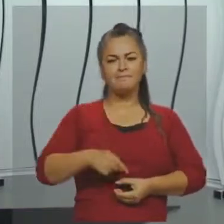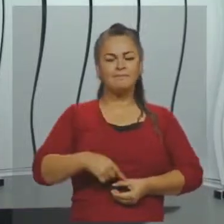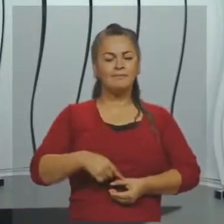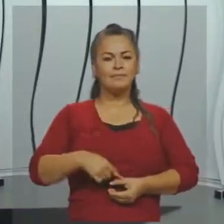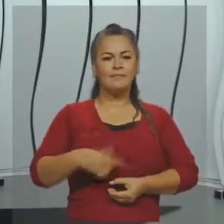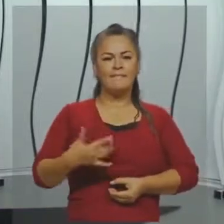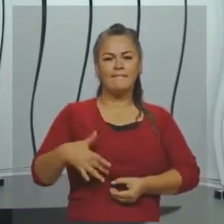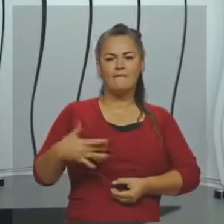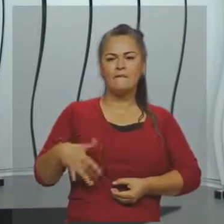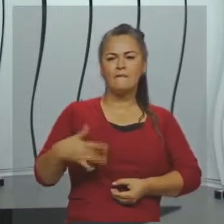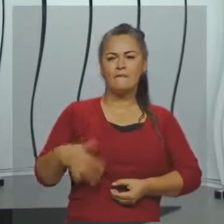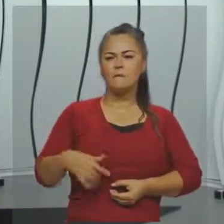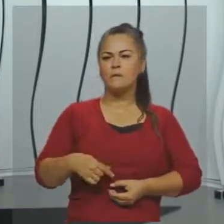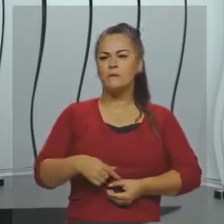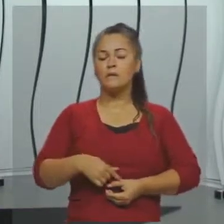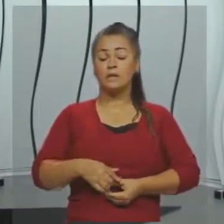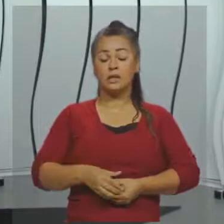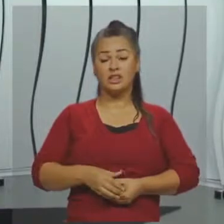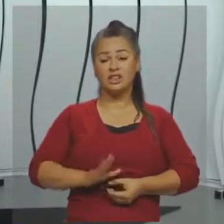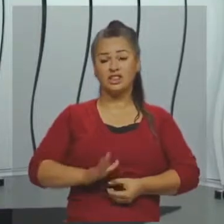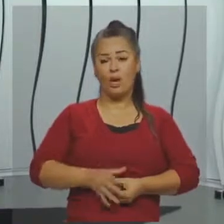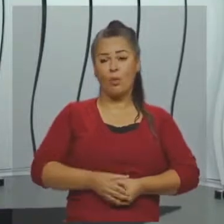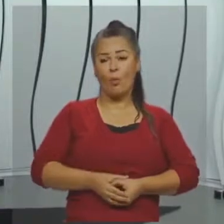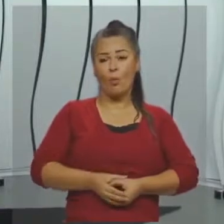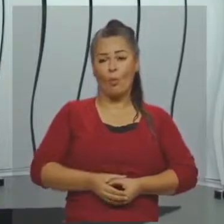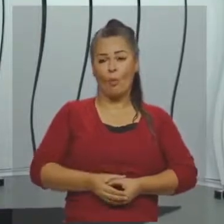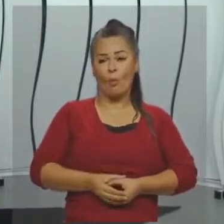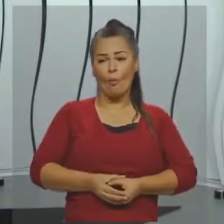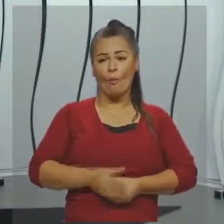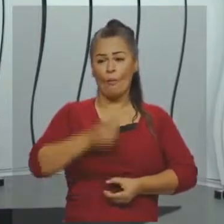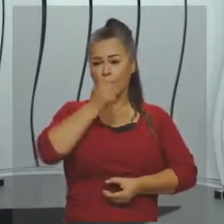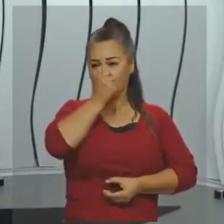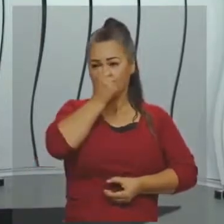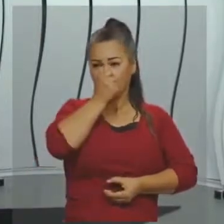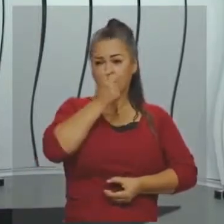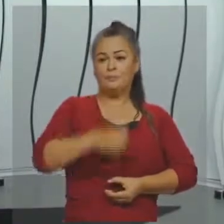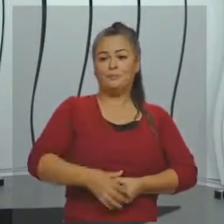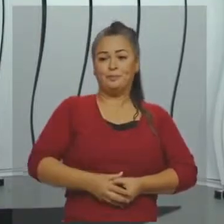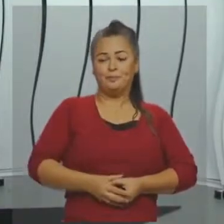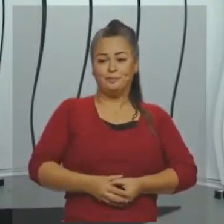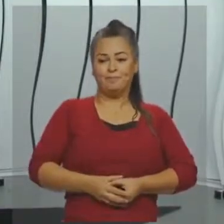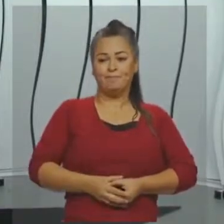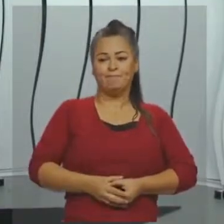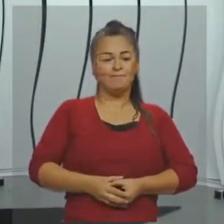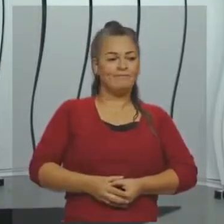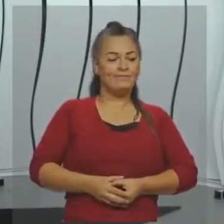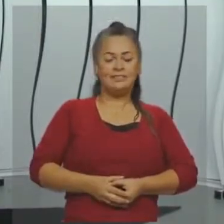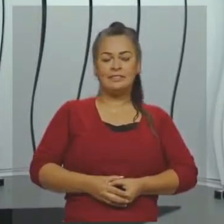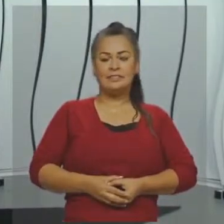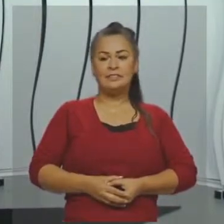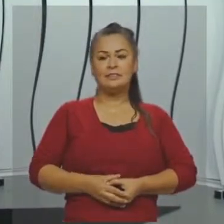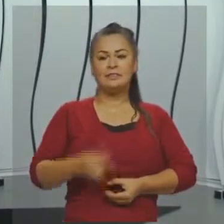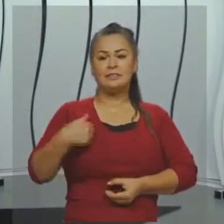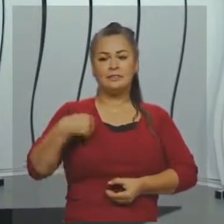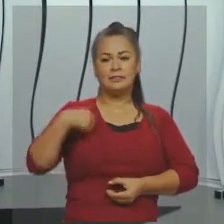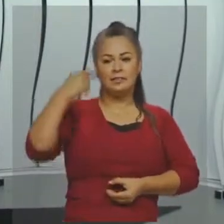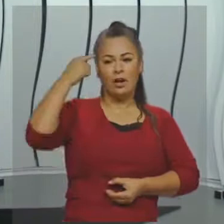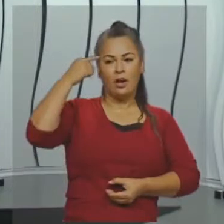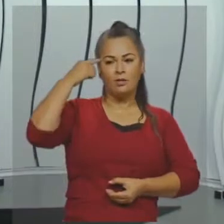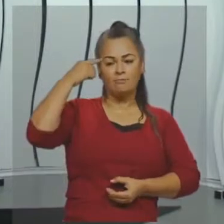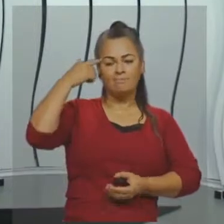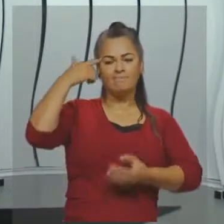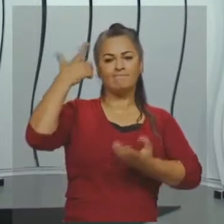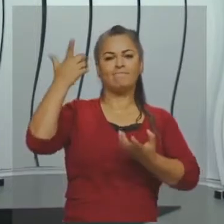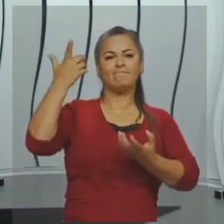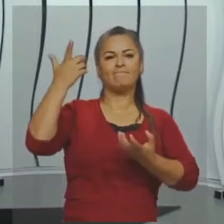minha bexiga está lá com 300 ml. É nessa hora que o seu sistema nervoso ele é